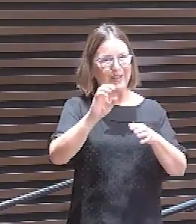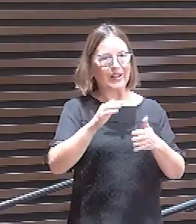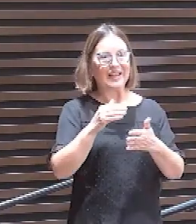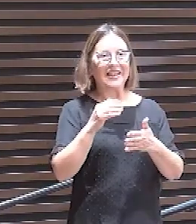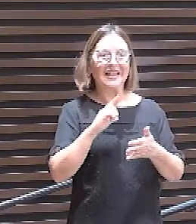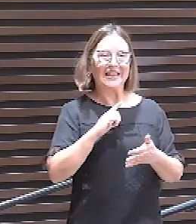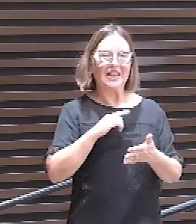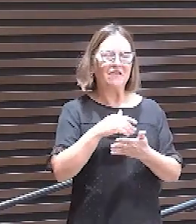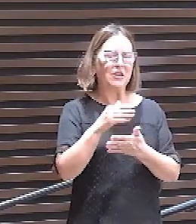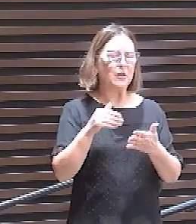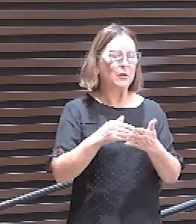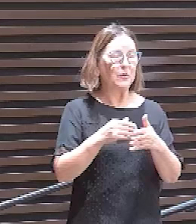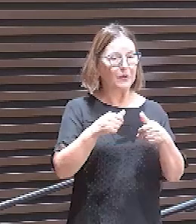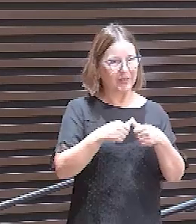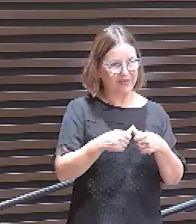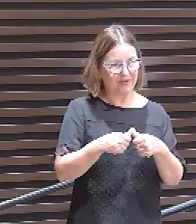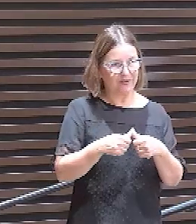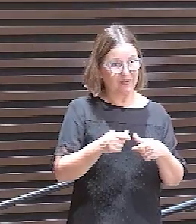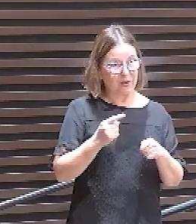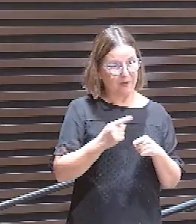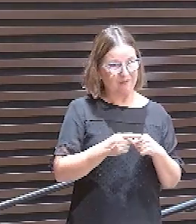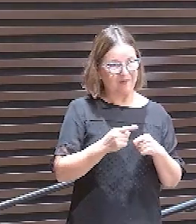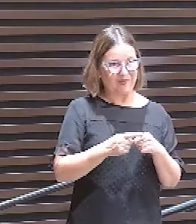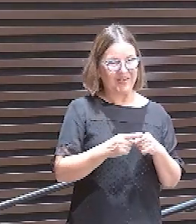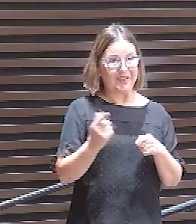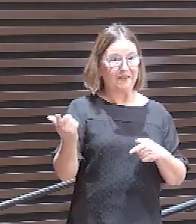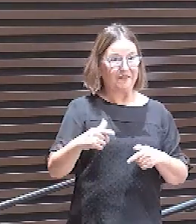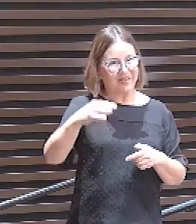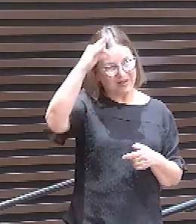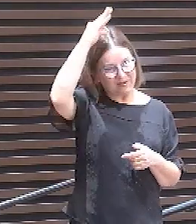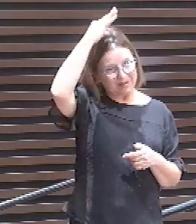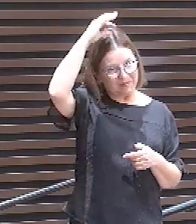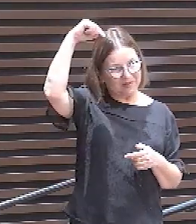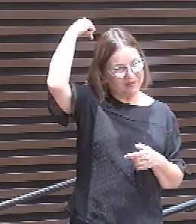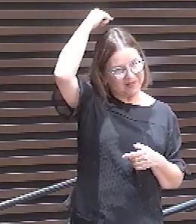porque isso partia do Espírito para ele.